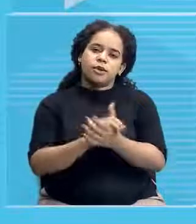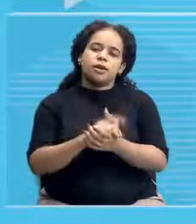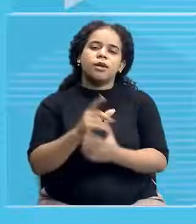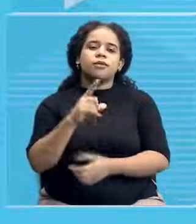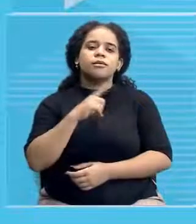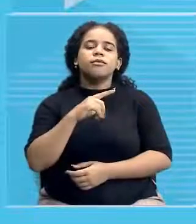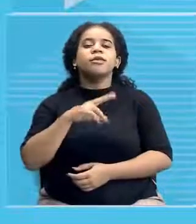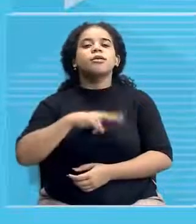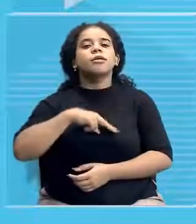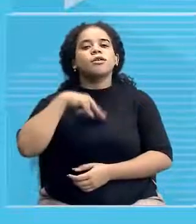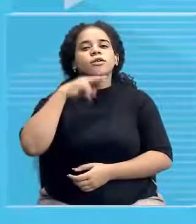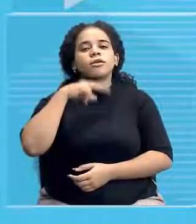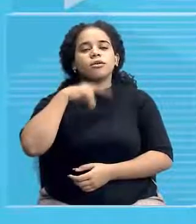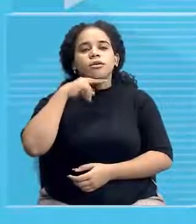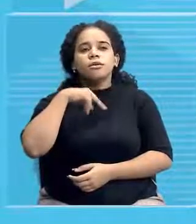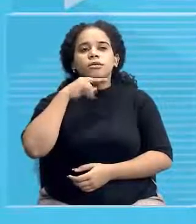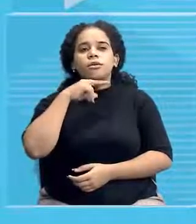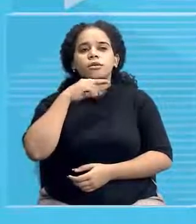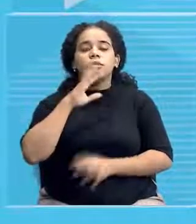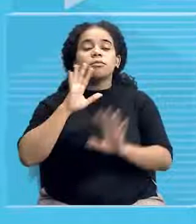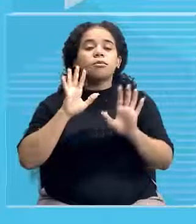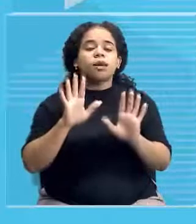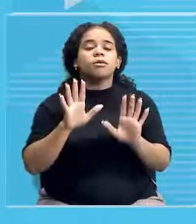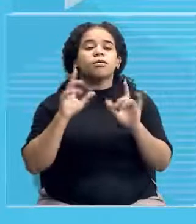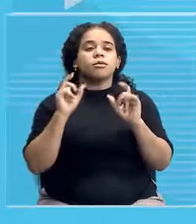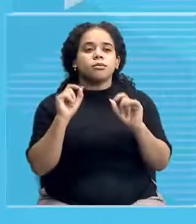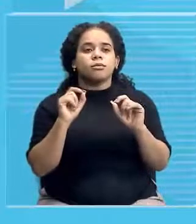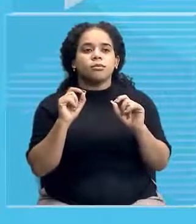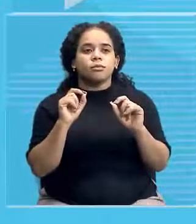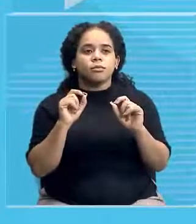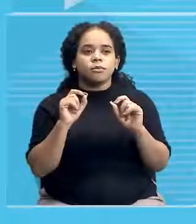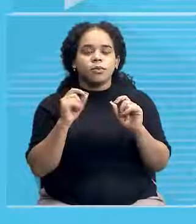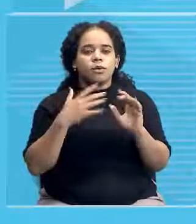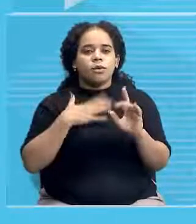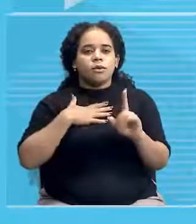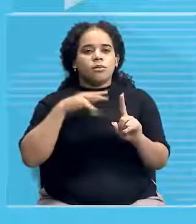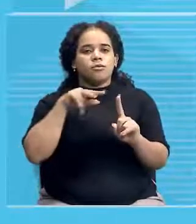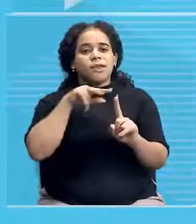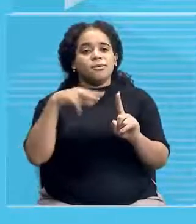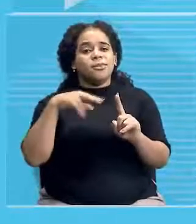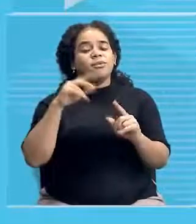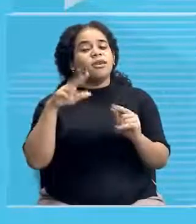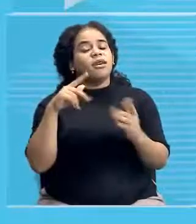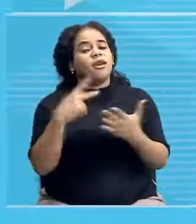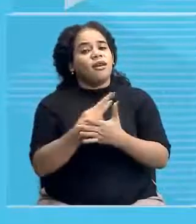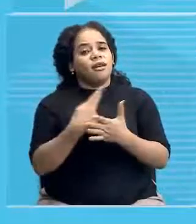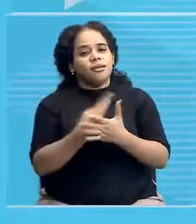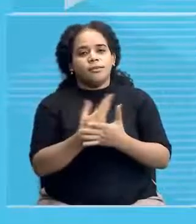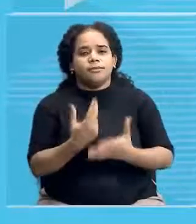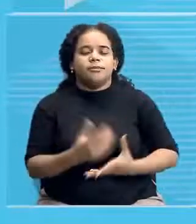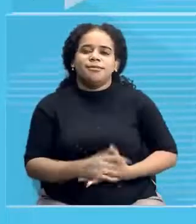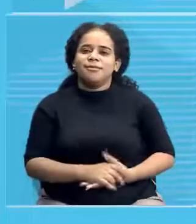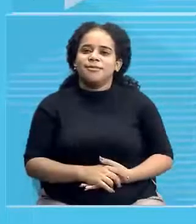neto. Bom, mas a perspectiva está errada.